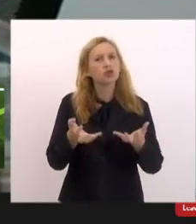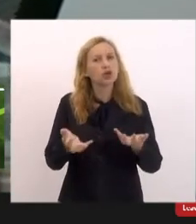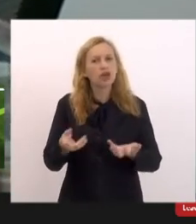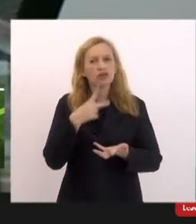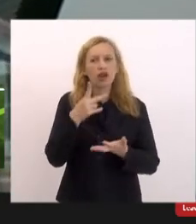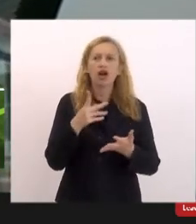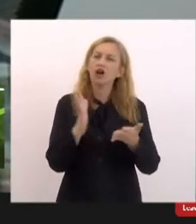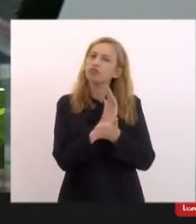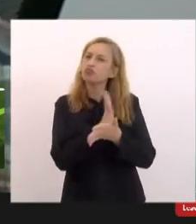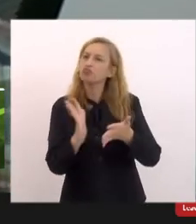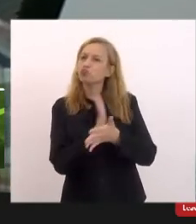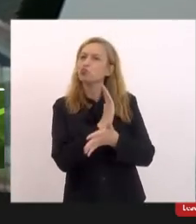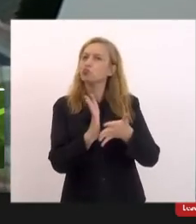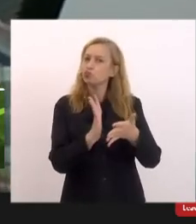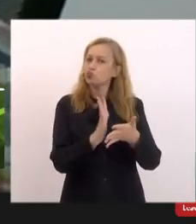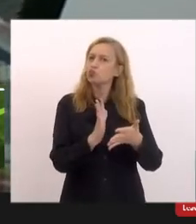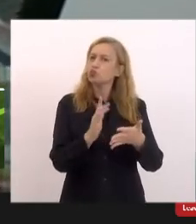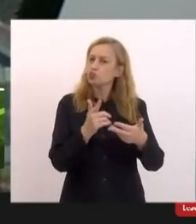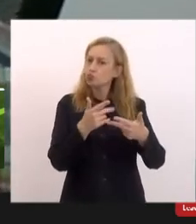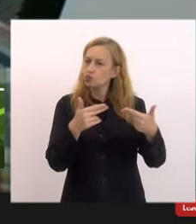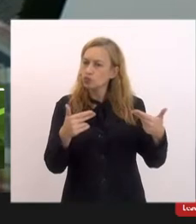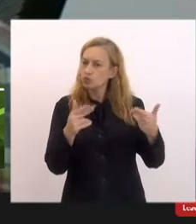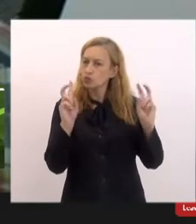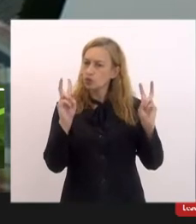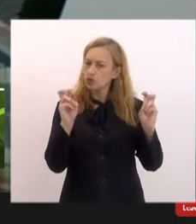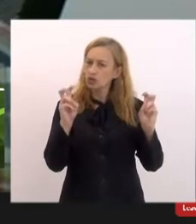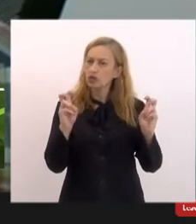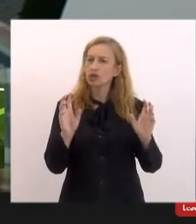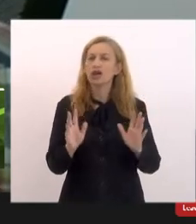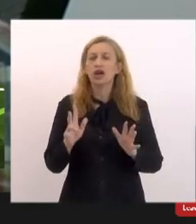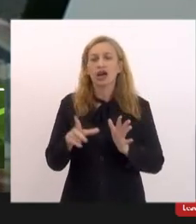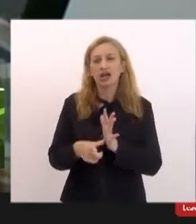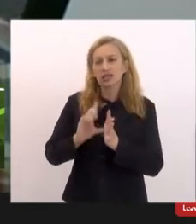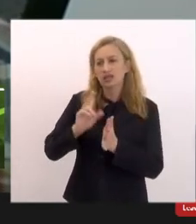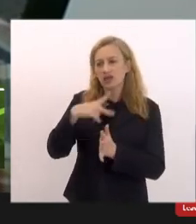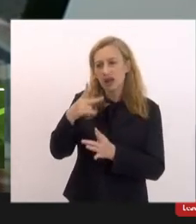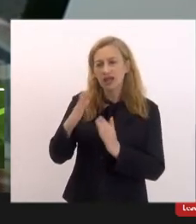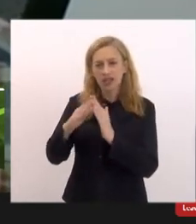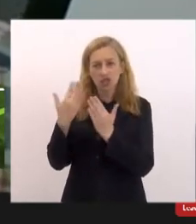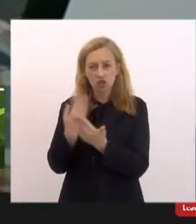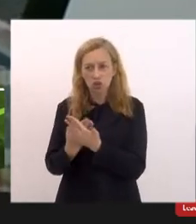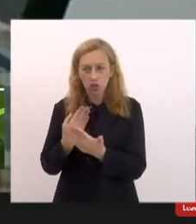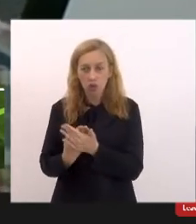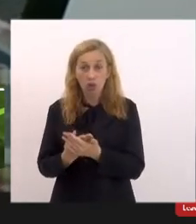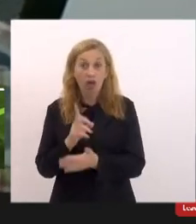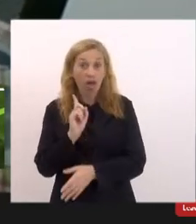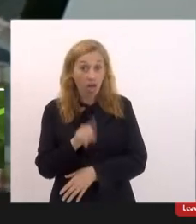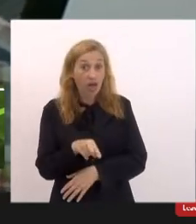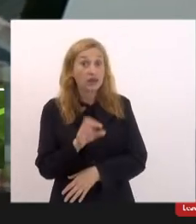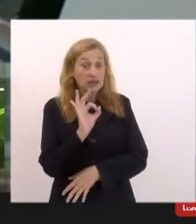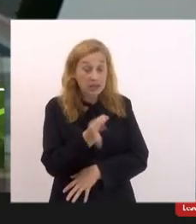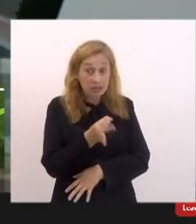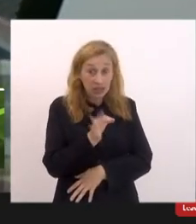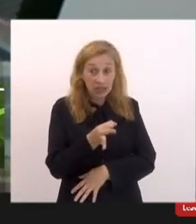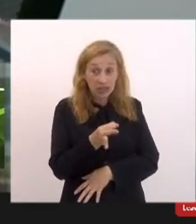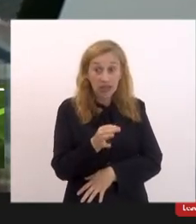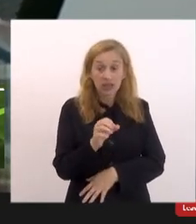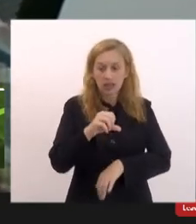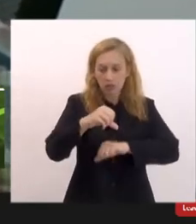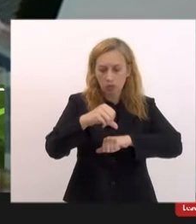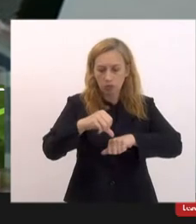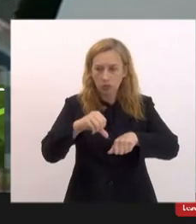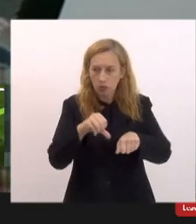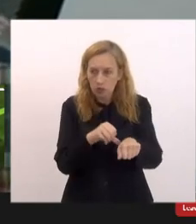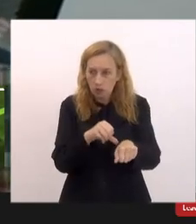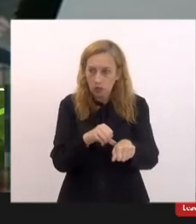algumas coisas, antes de entrar propriamente na questão das escolas. É fato que essa Omicron tem